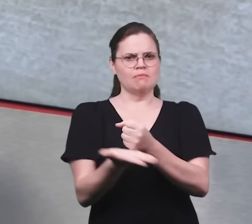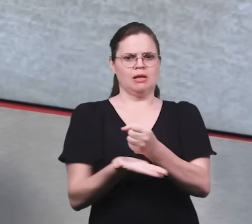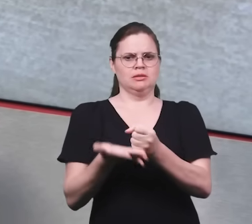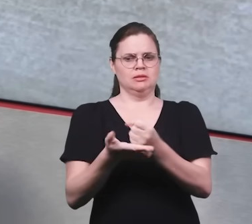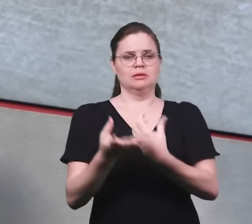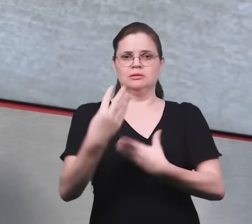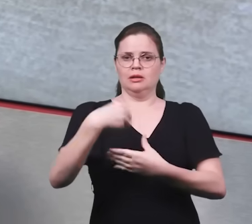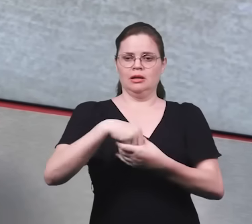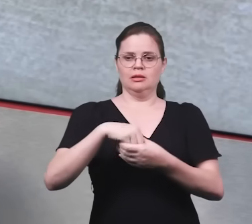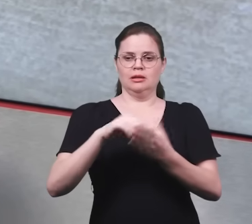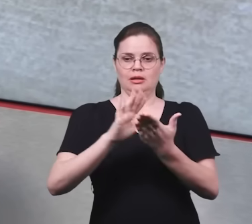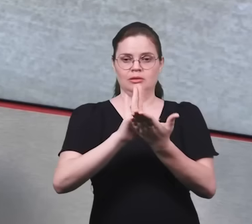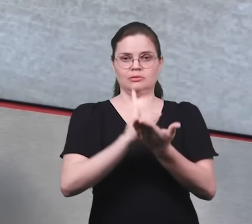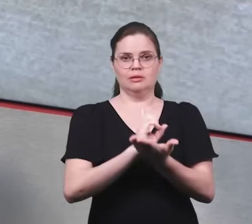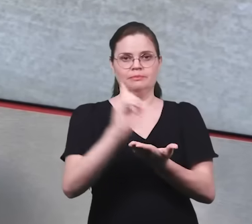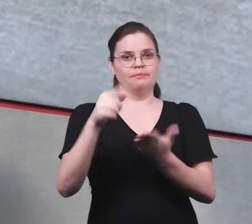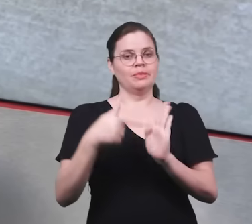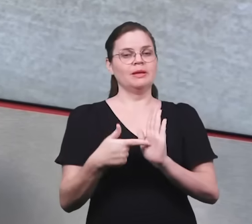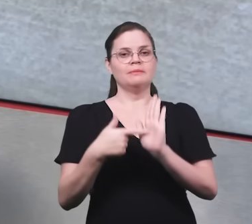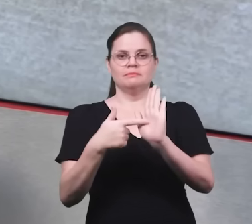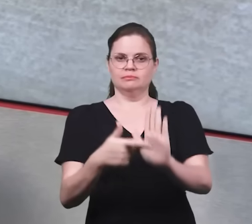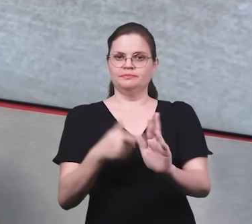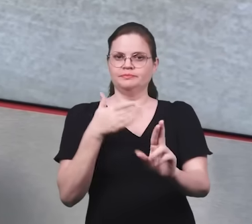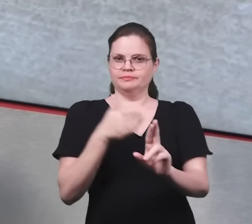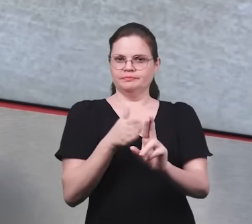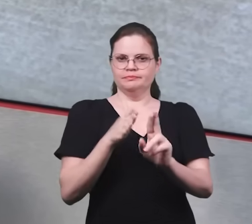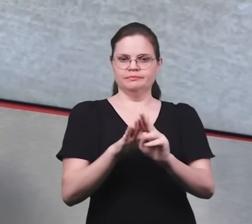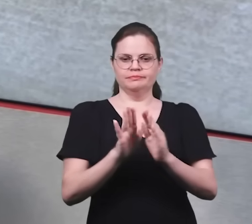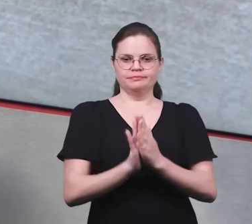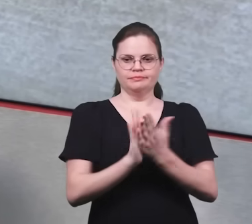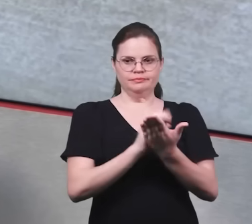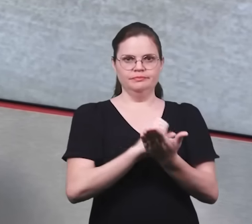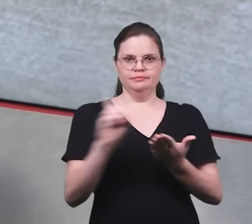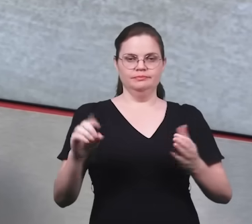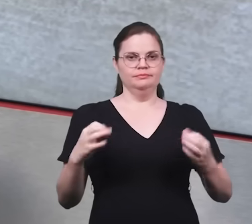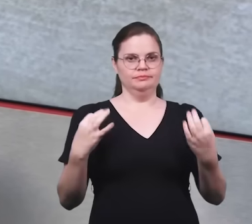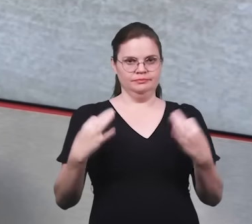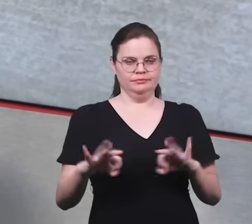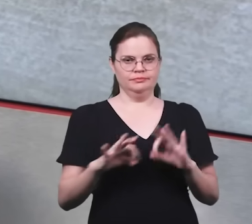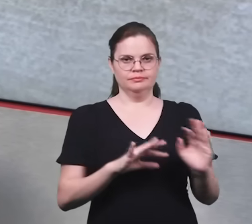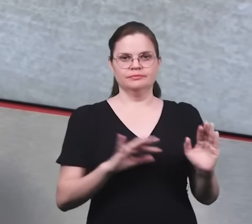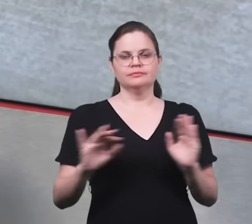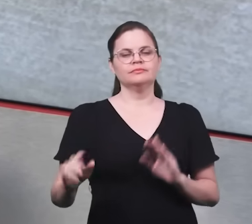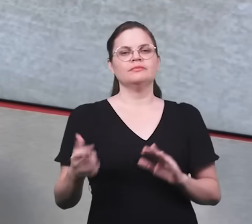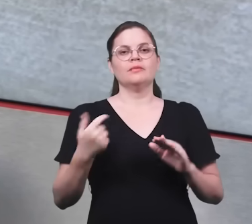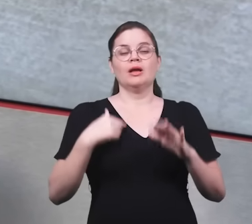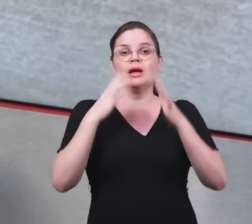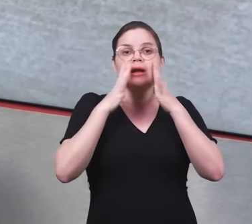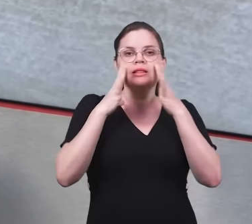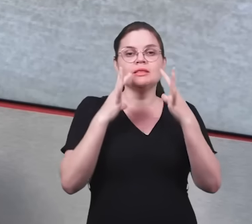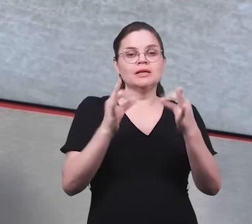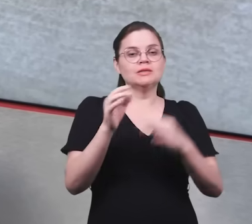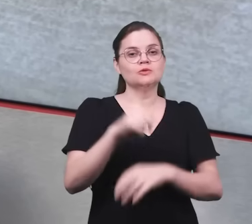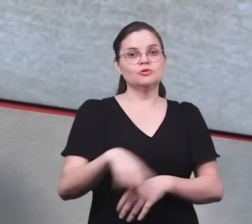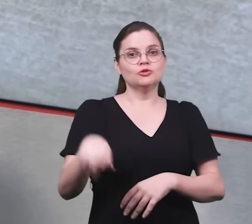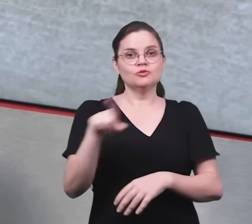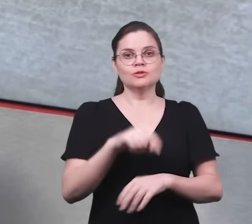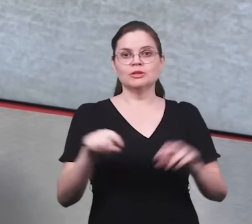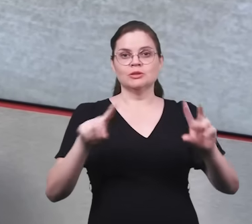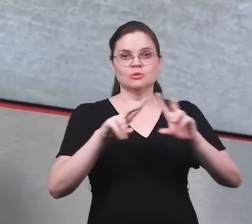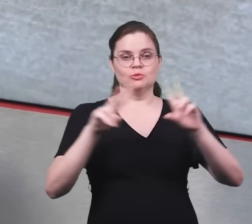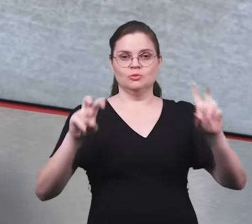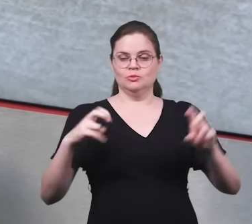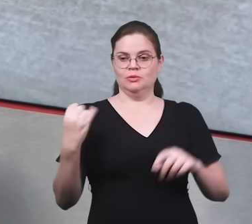doutrinas básicas, são doutrinas básicas das Sagradas Escrituras, da Bíblia Sagrada. E eu quero convidar a sua atenção para um assunto